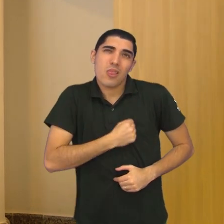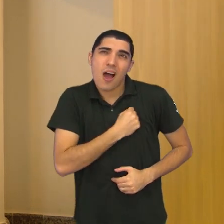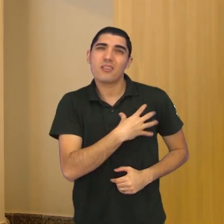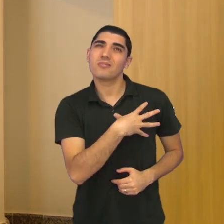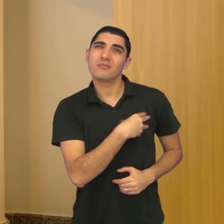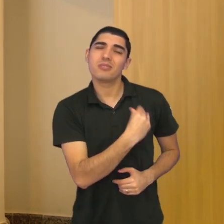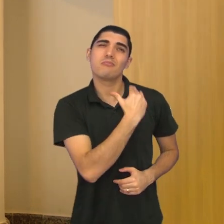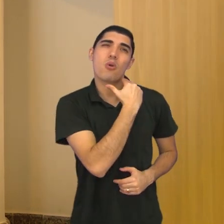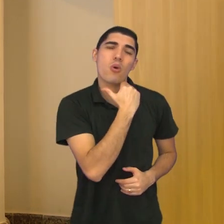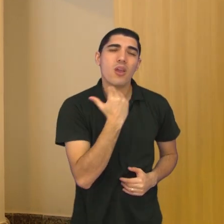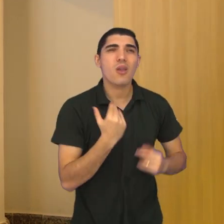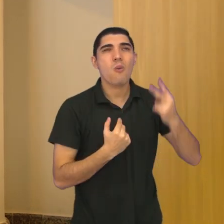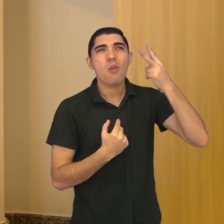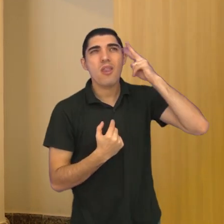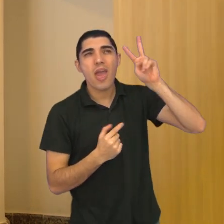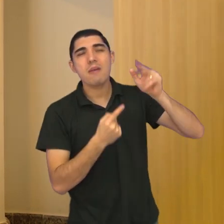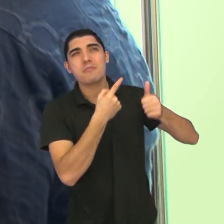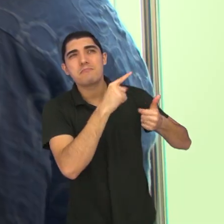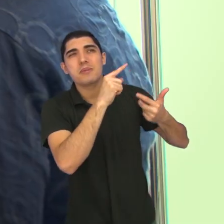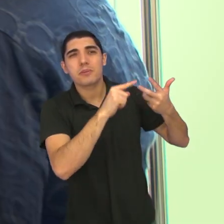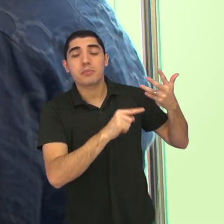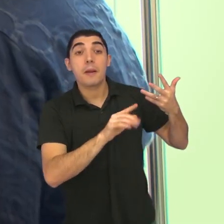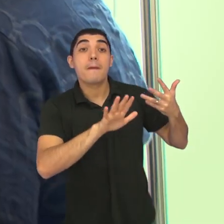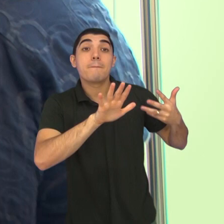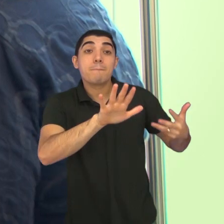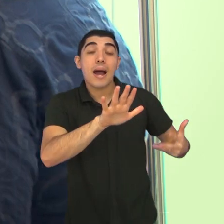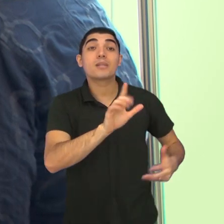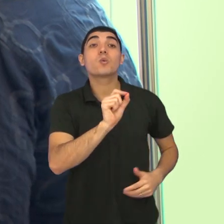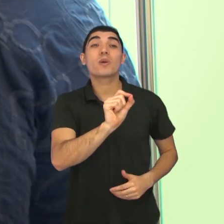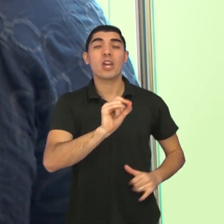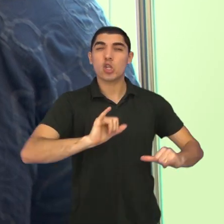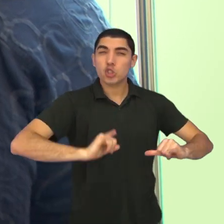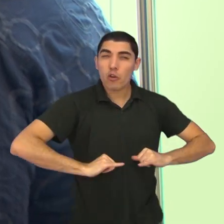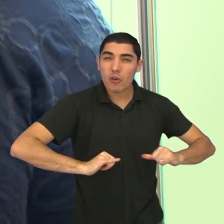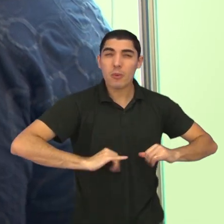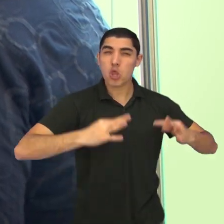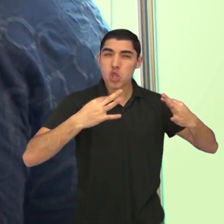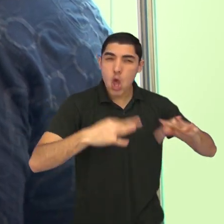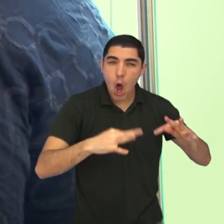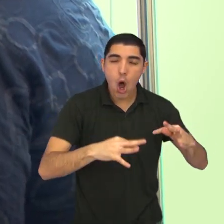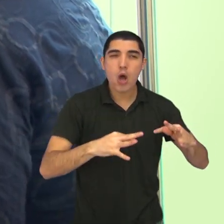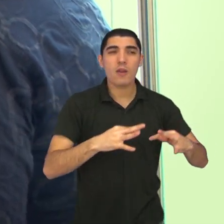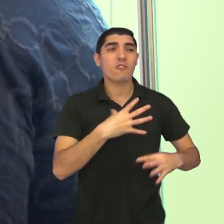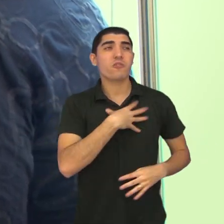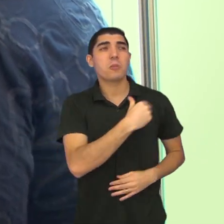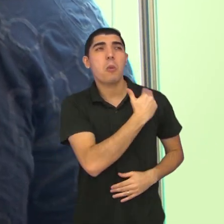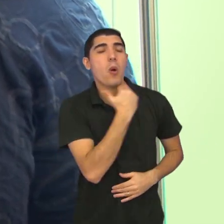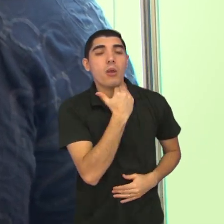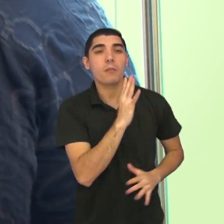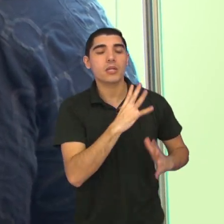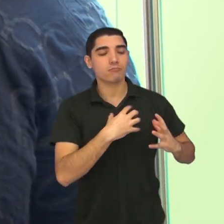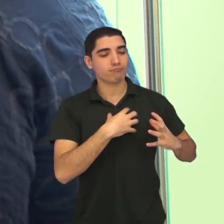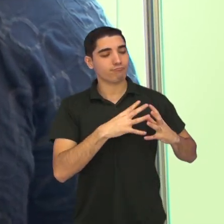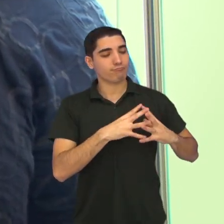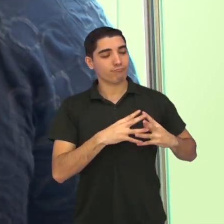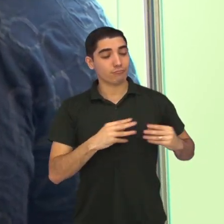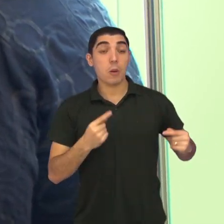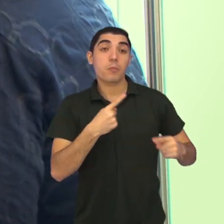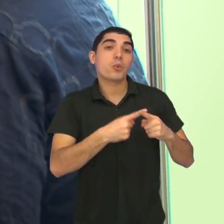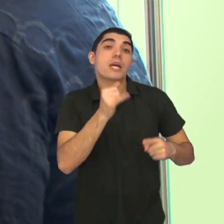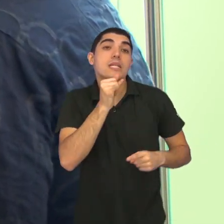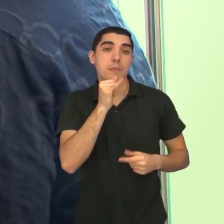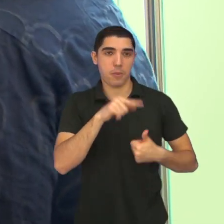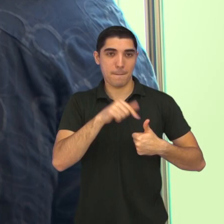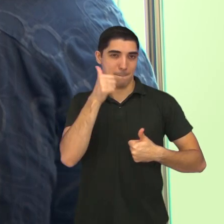saudades, sempre, né, com lembranças, mas curados da dor de perder um filho. Porque eu falo, quando você perde